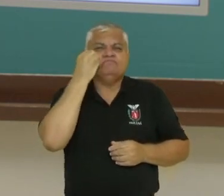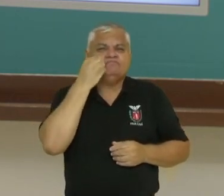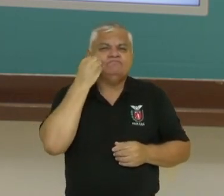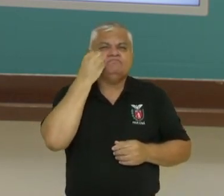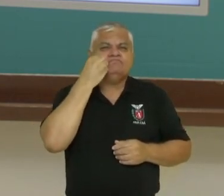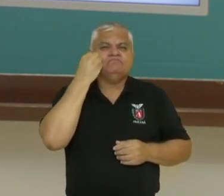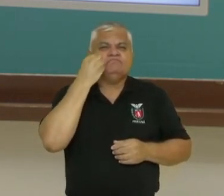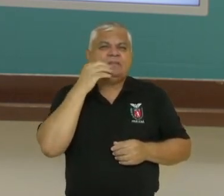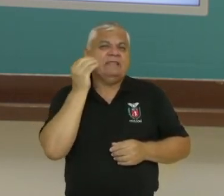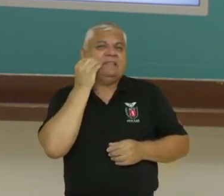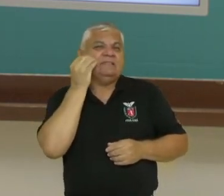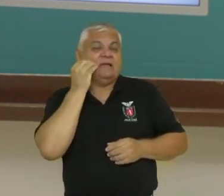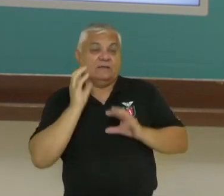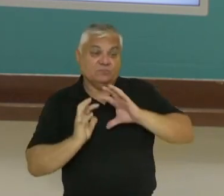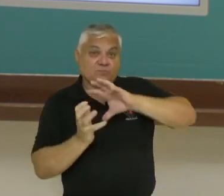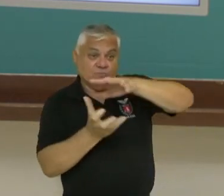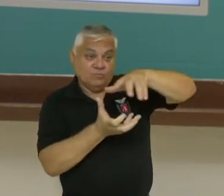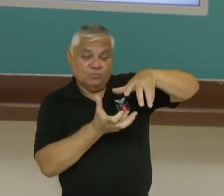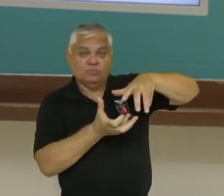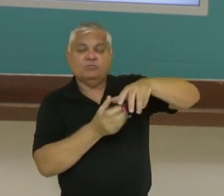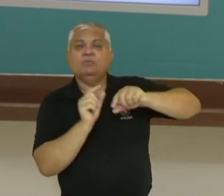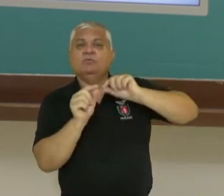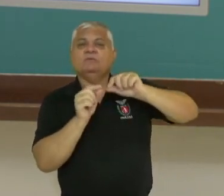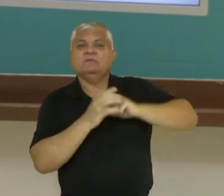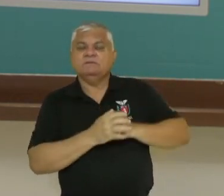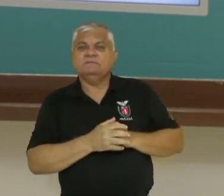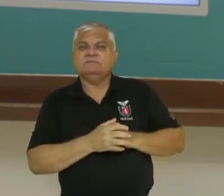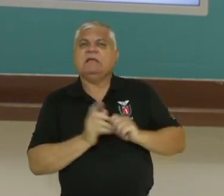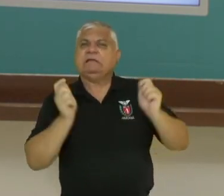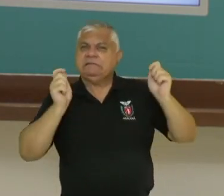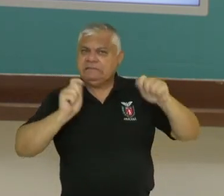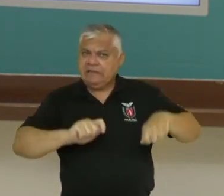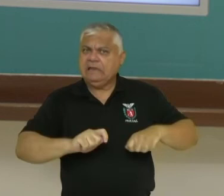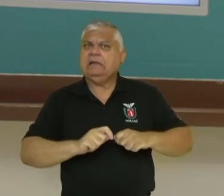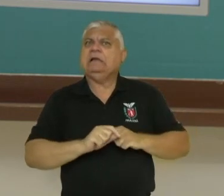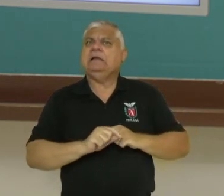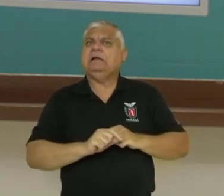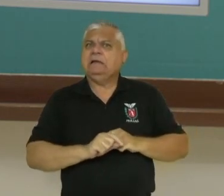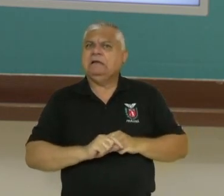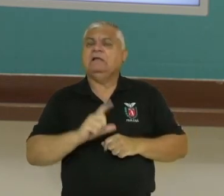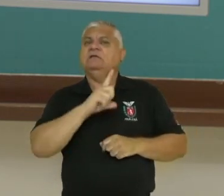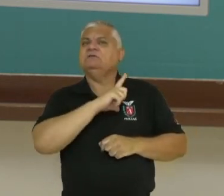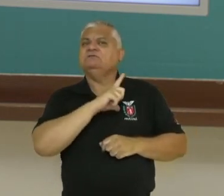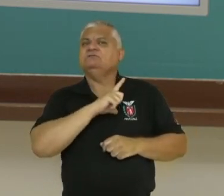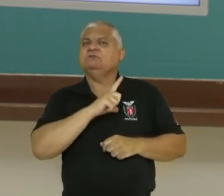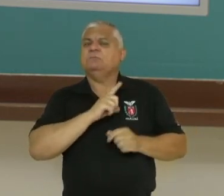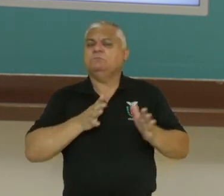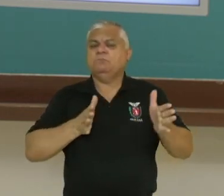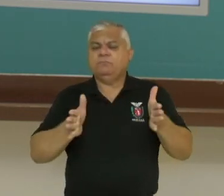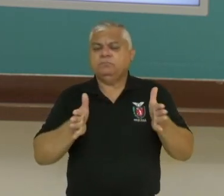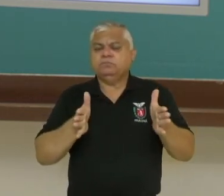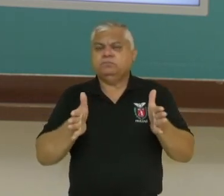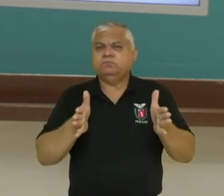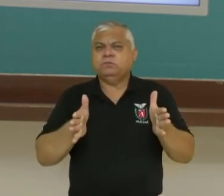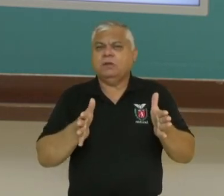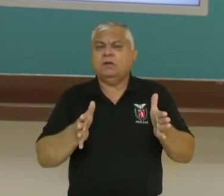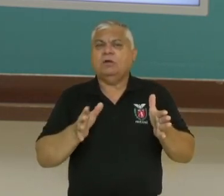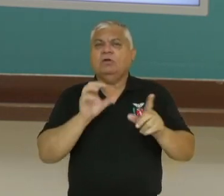foi visto pelo mundo. E ali a gente até pode falar que, pelo menos por um período de tempo,